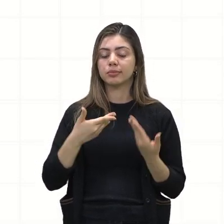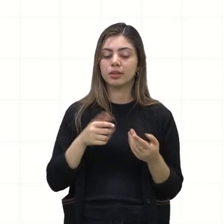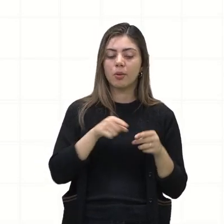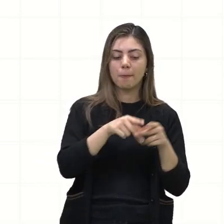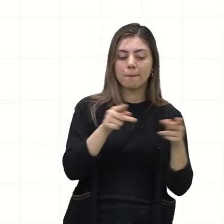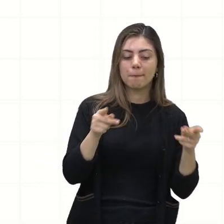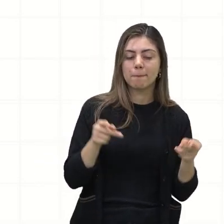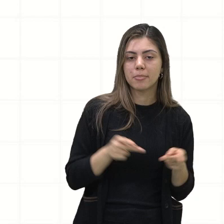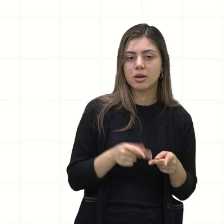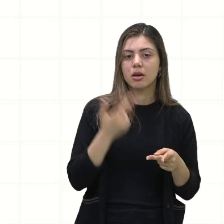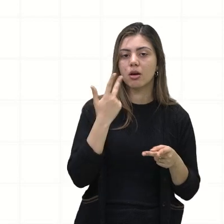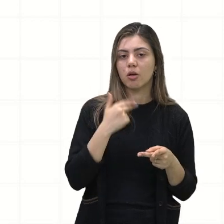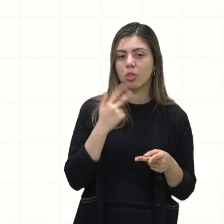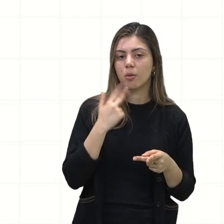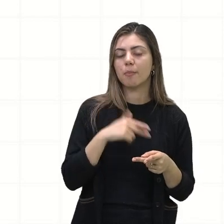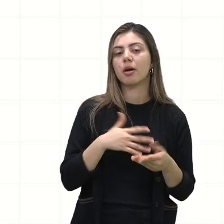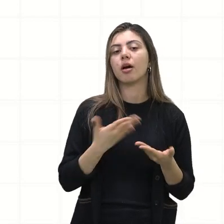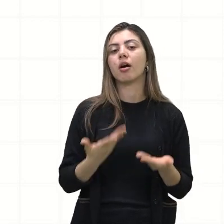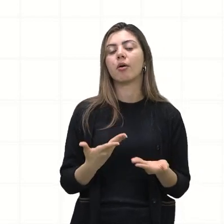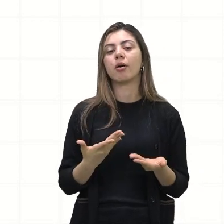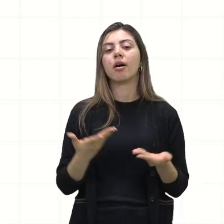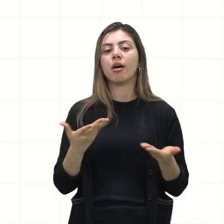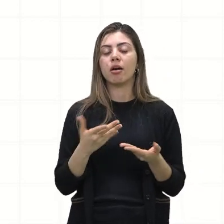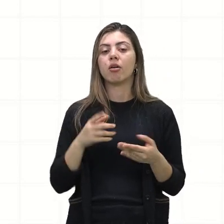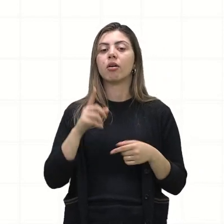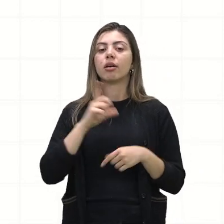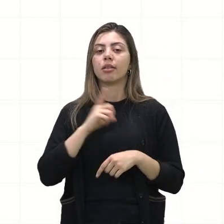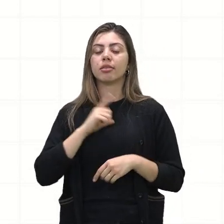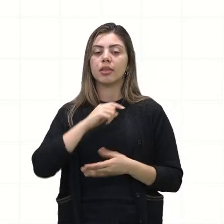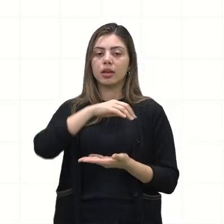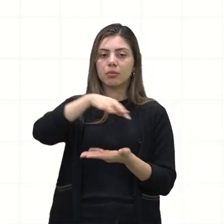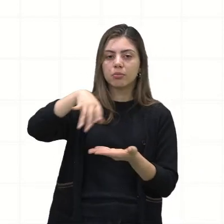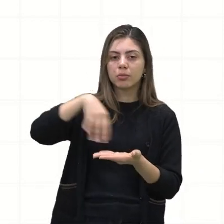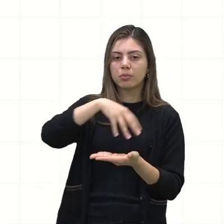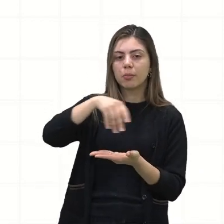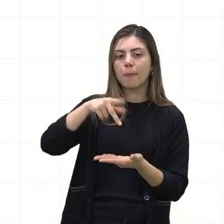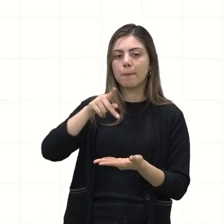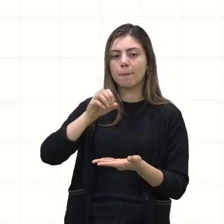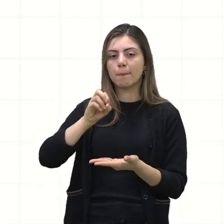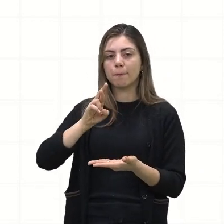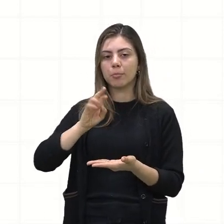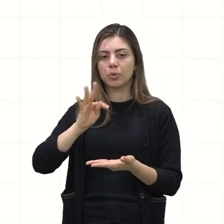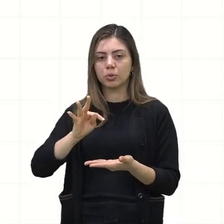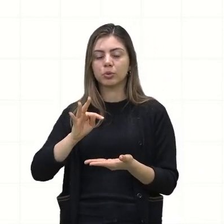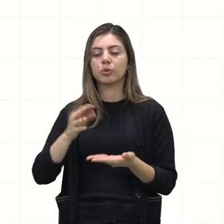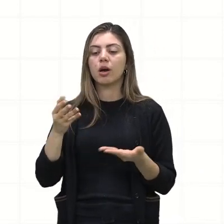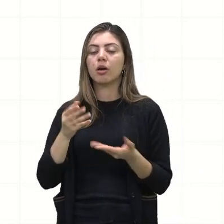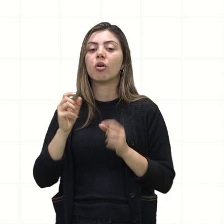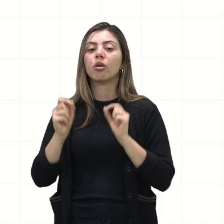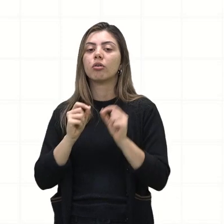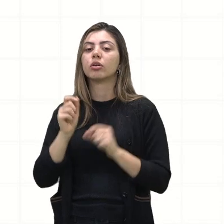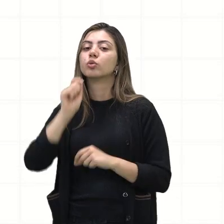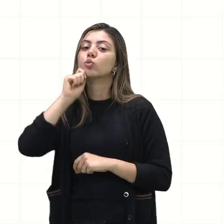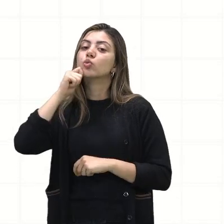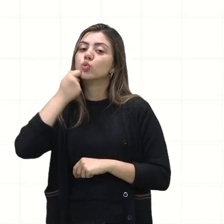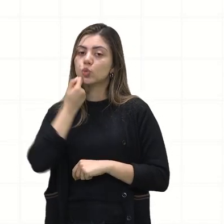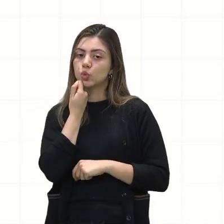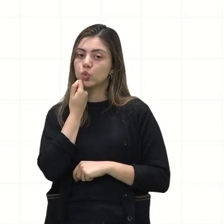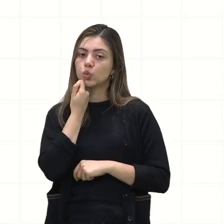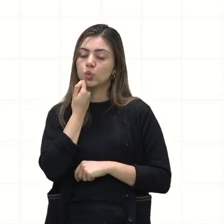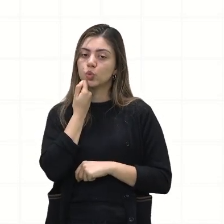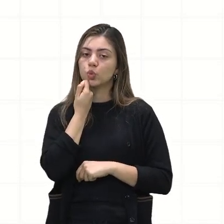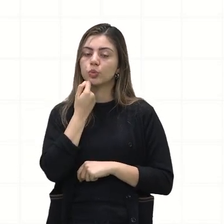tradicional, agora para a portuguesa e viemos aqui para o sul. Então, vejam